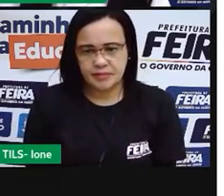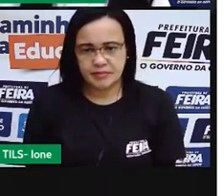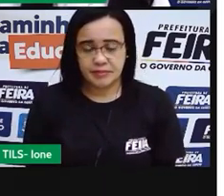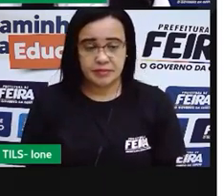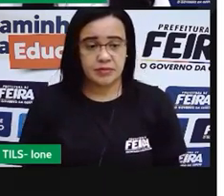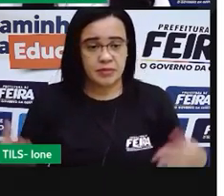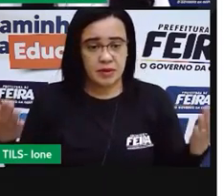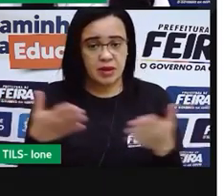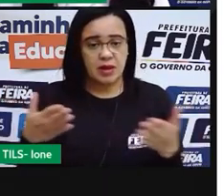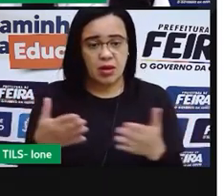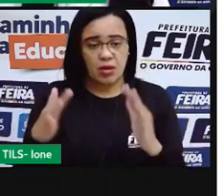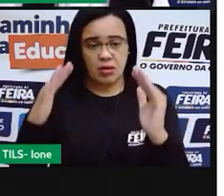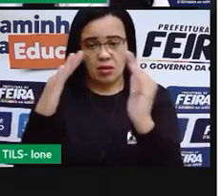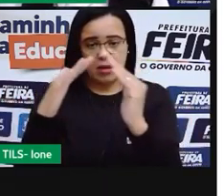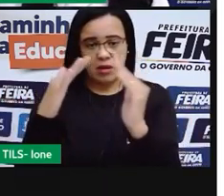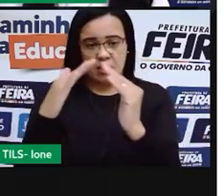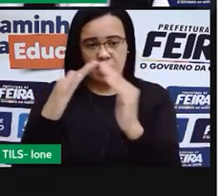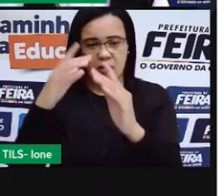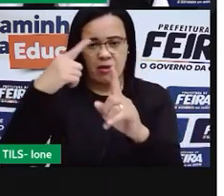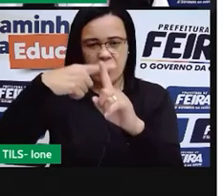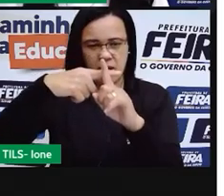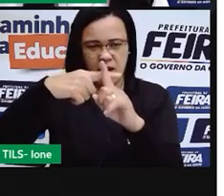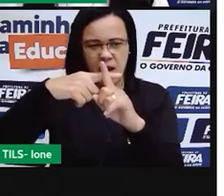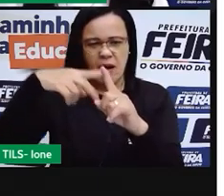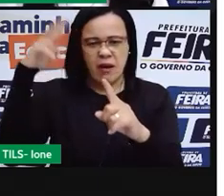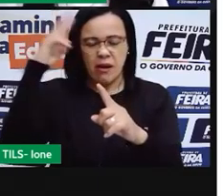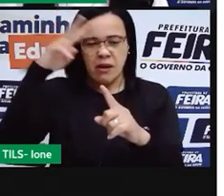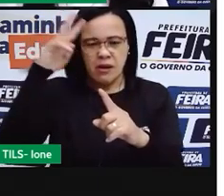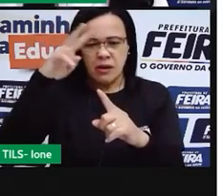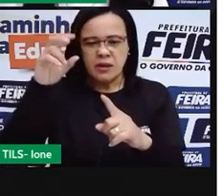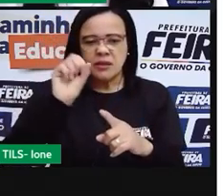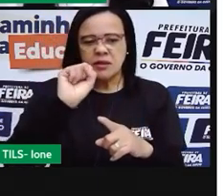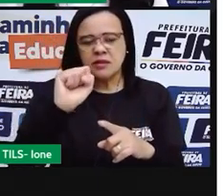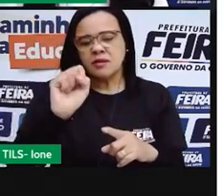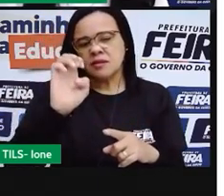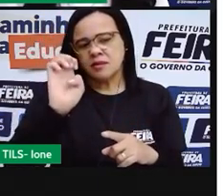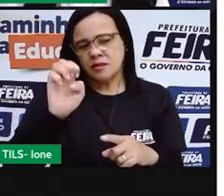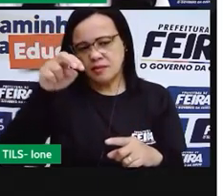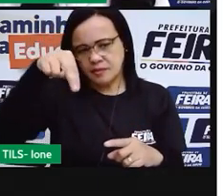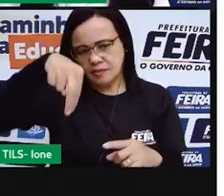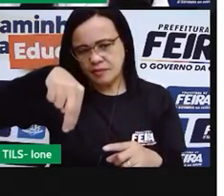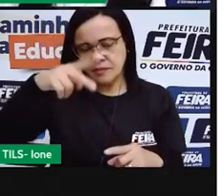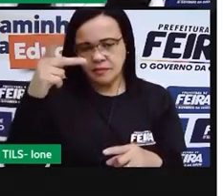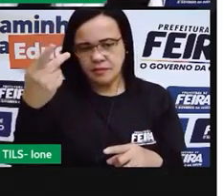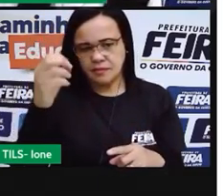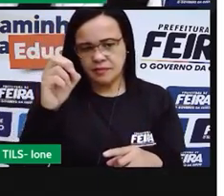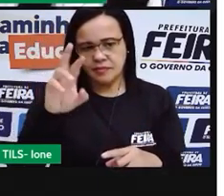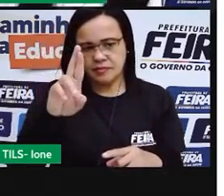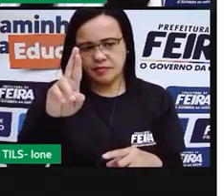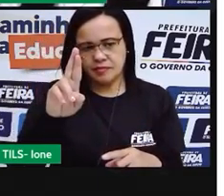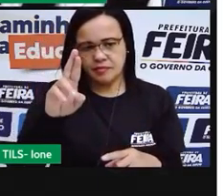meio curvado, mas o corpo em si, o formato geral, é de um retângulo.